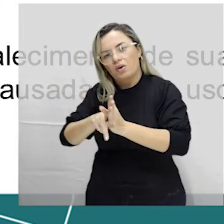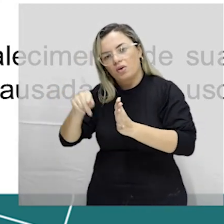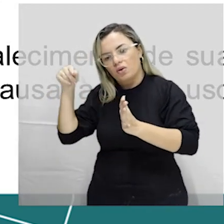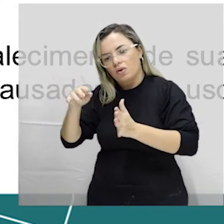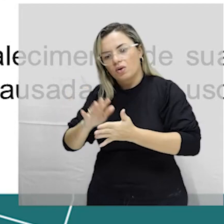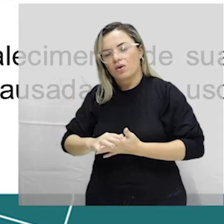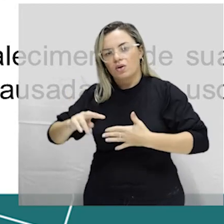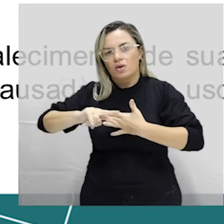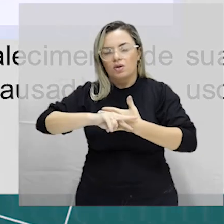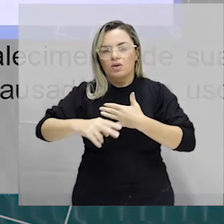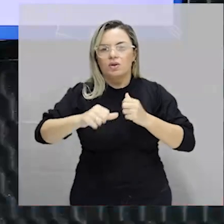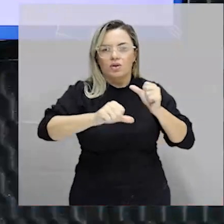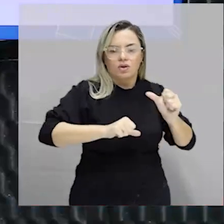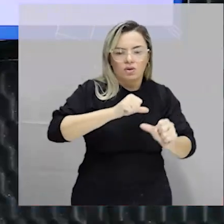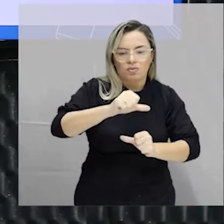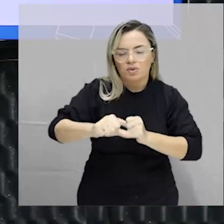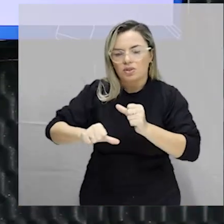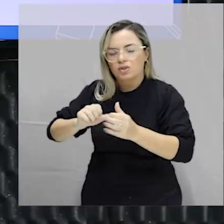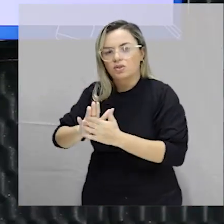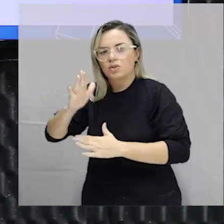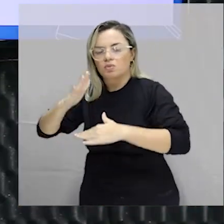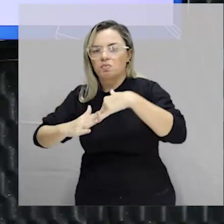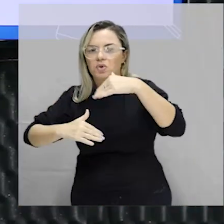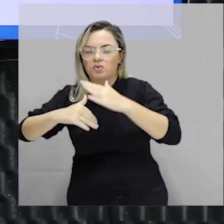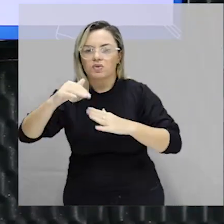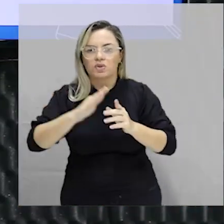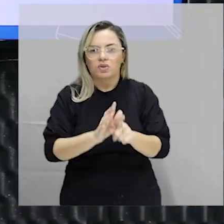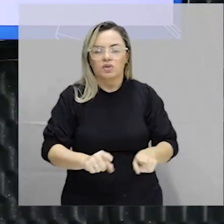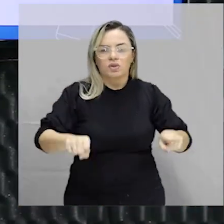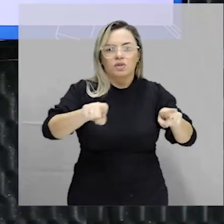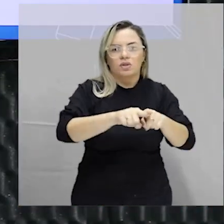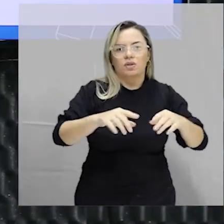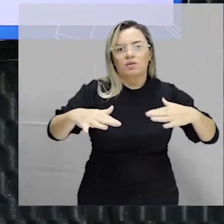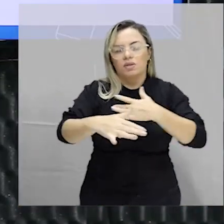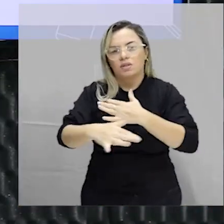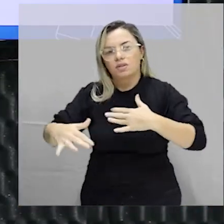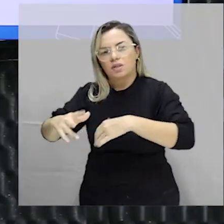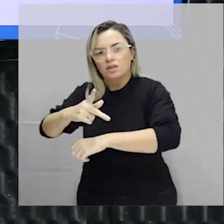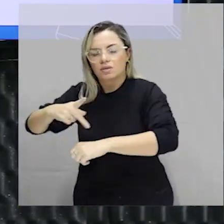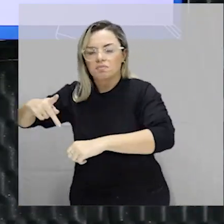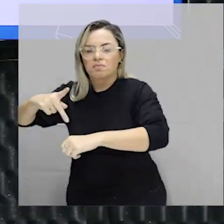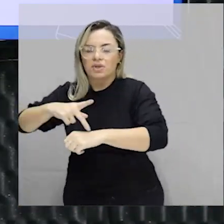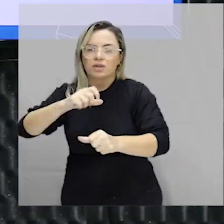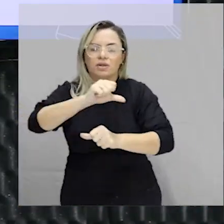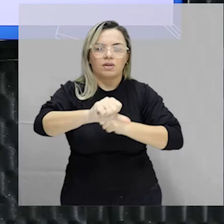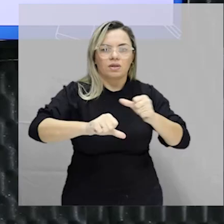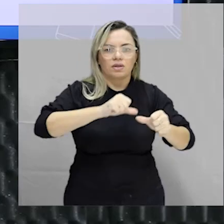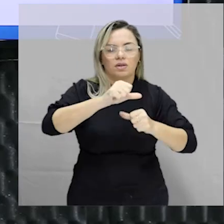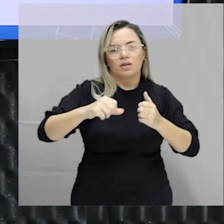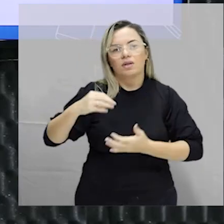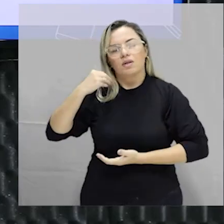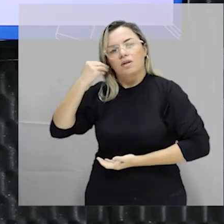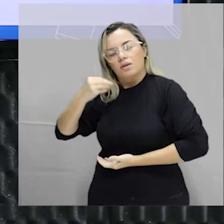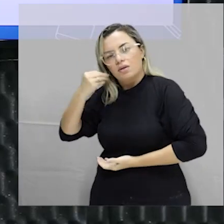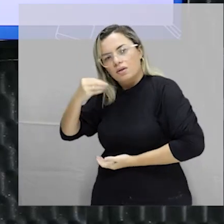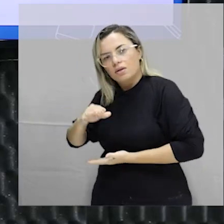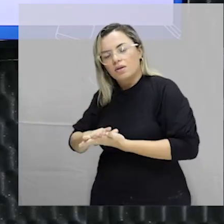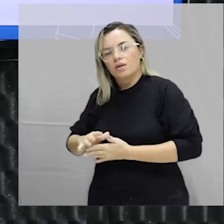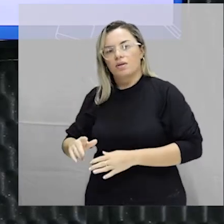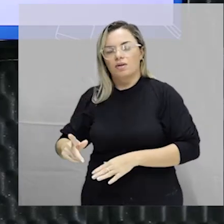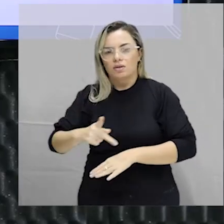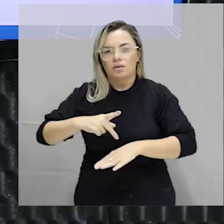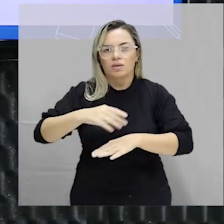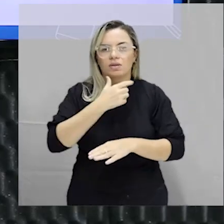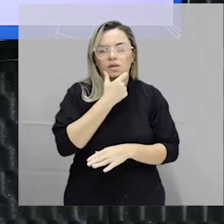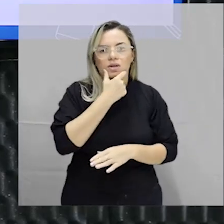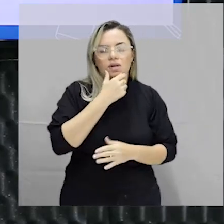acabou mudando muitas vezes ali de profissão e até mesmo de cidade, né? Morando em outros países. E foi essa experiência na Inglaterra, principalmente, que